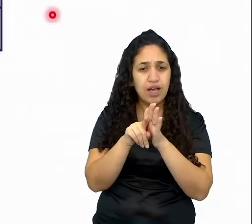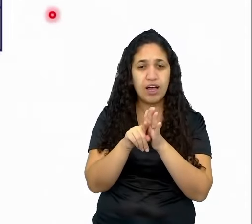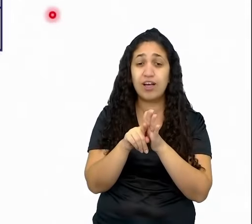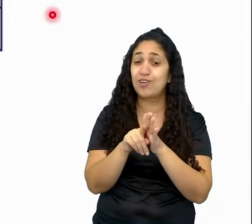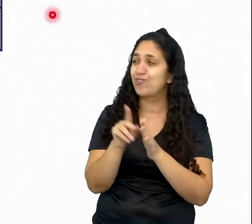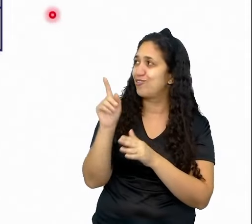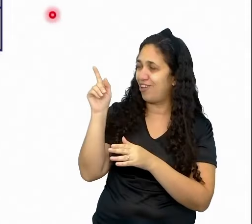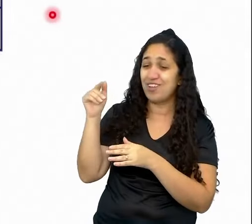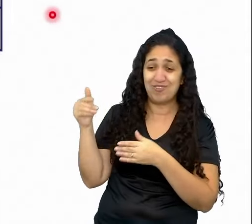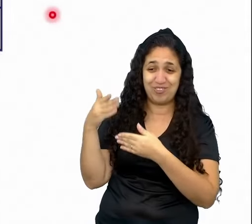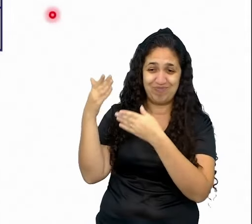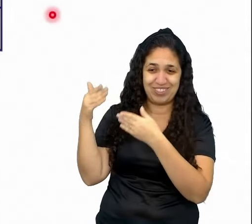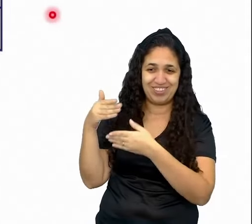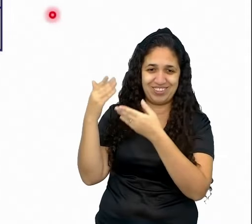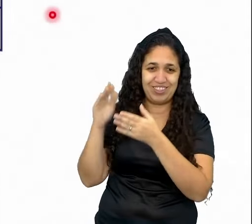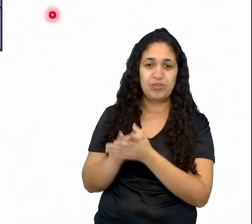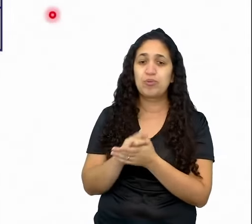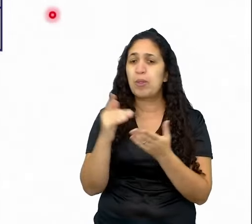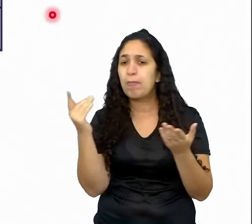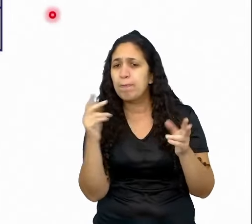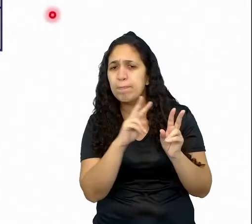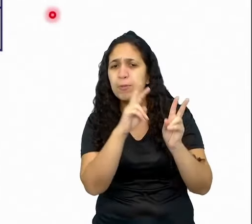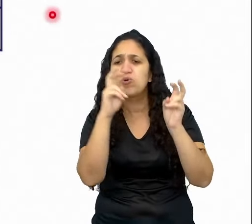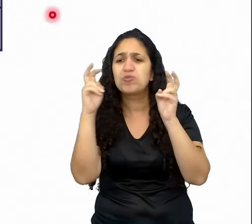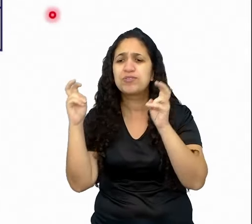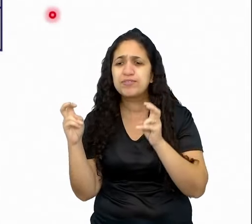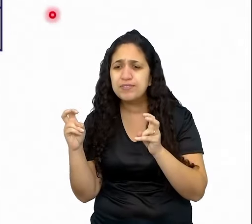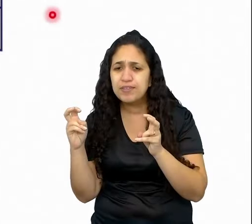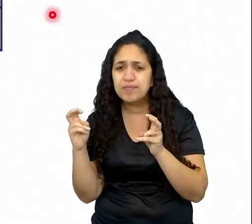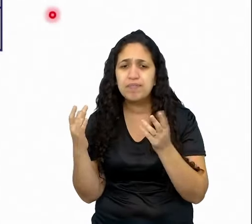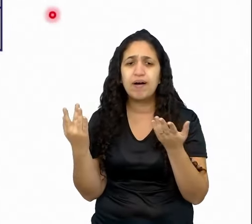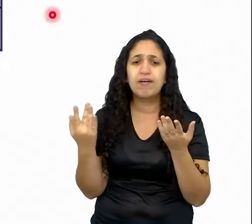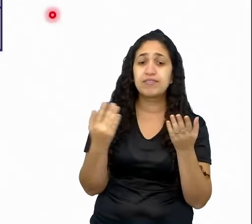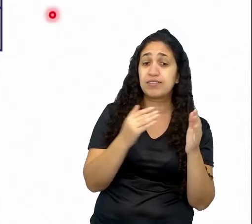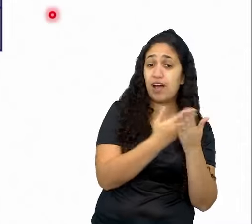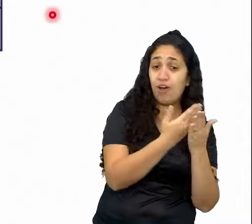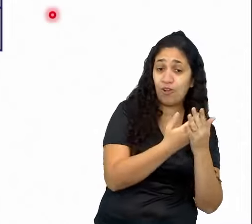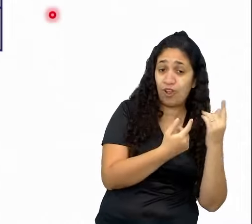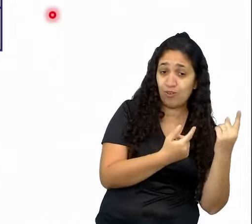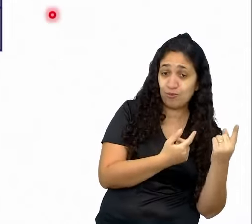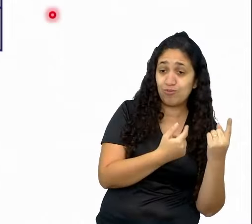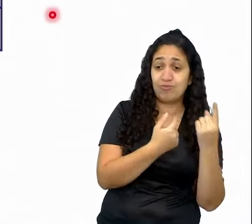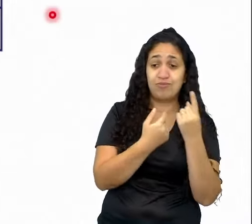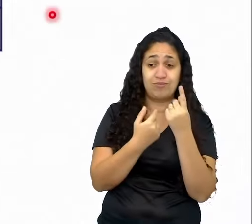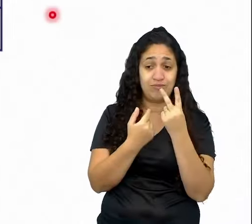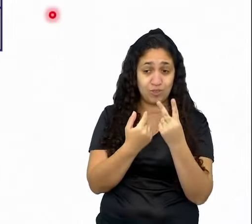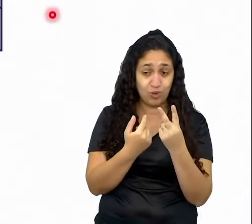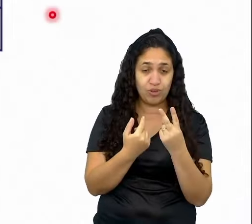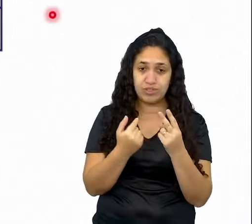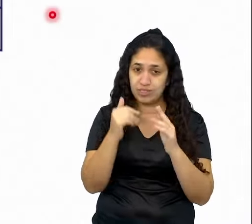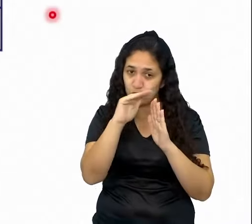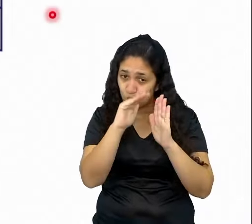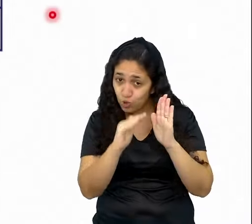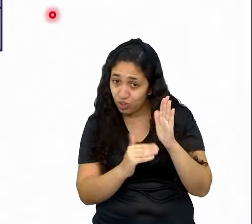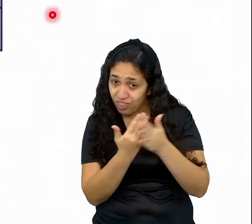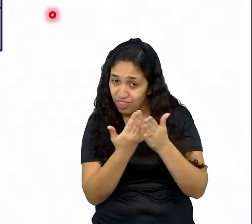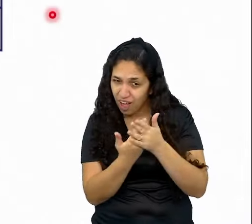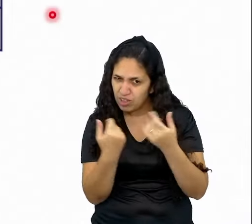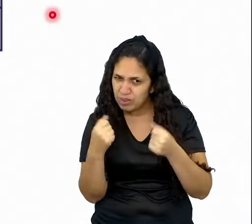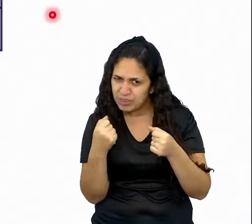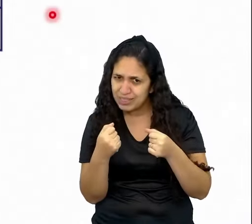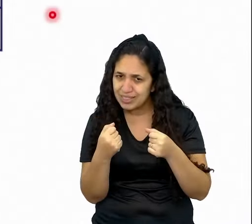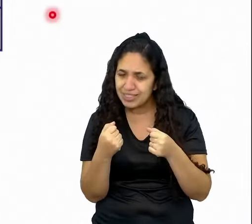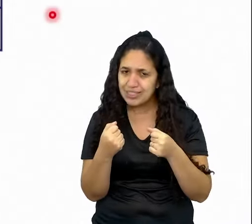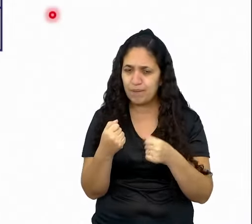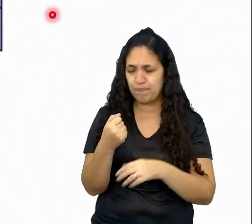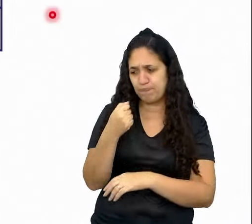Deixa eu ir passando. Quais seriam os temas das nossas aulas, né? Da aula 1 e 2? Rosana, preciso trabalhar todas as aulas? Eu, professor,